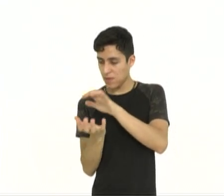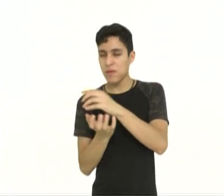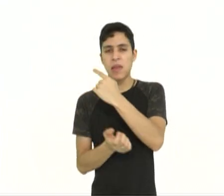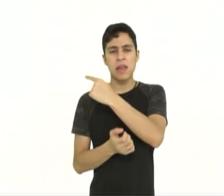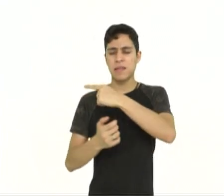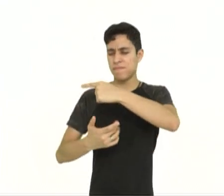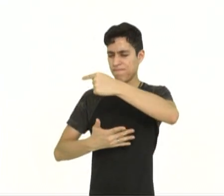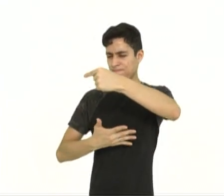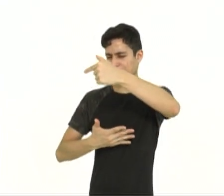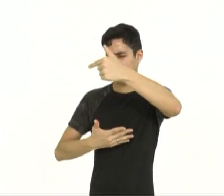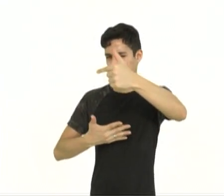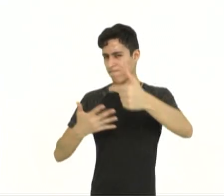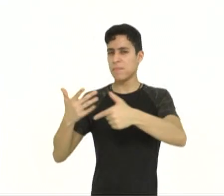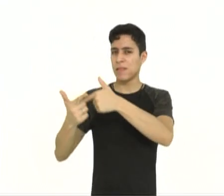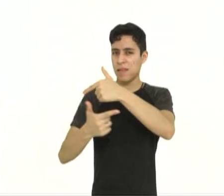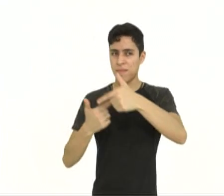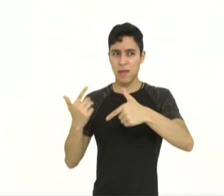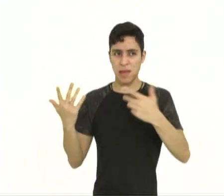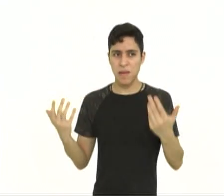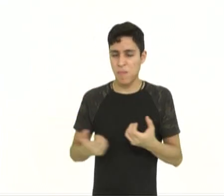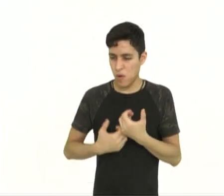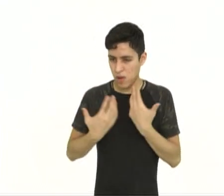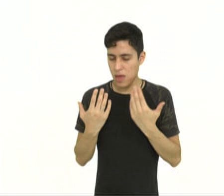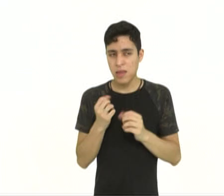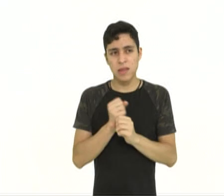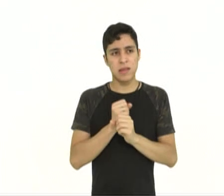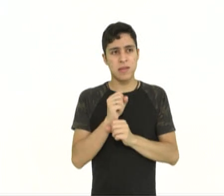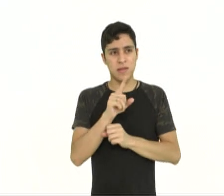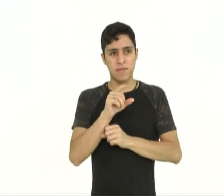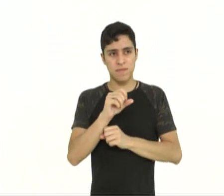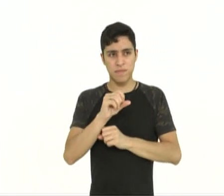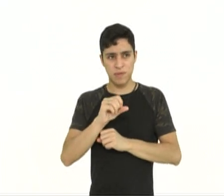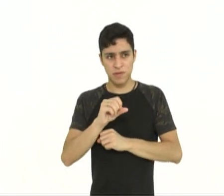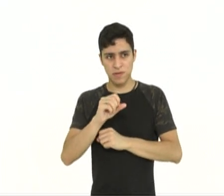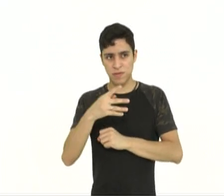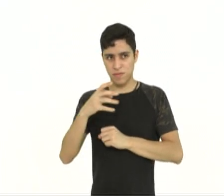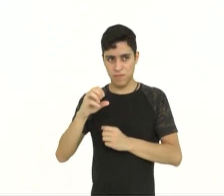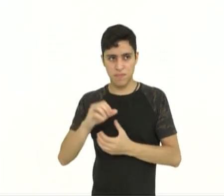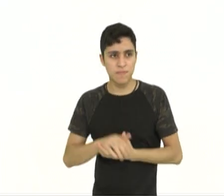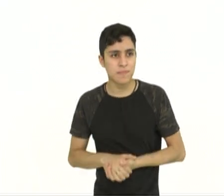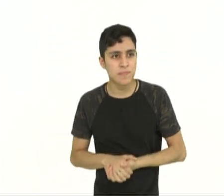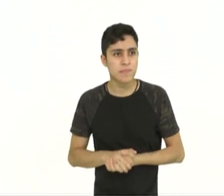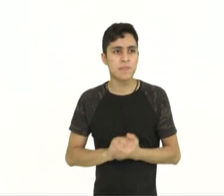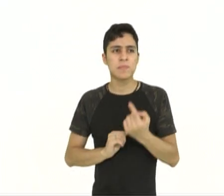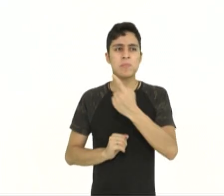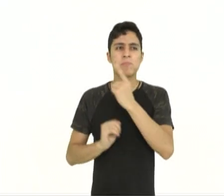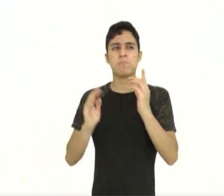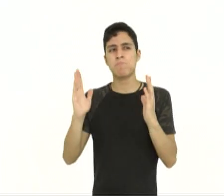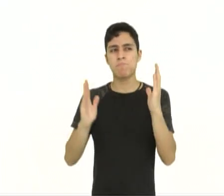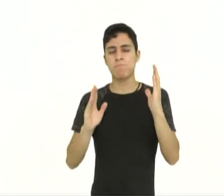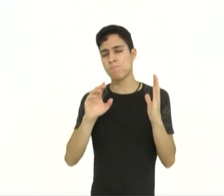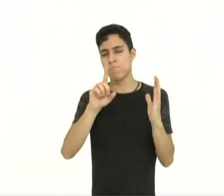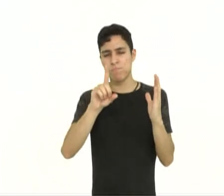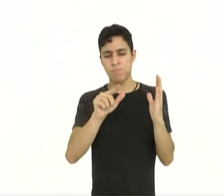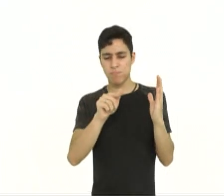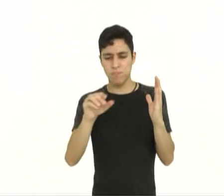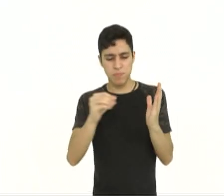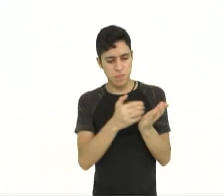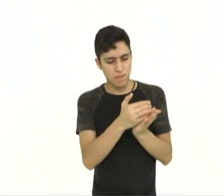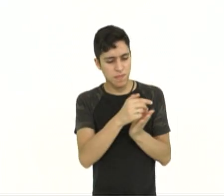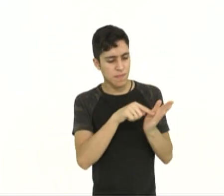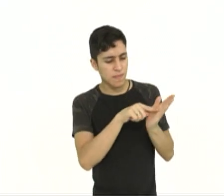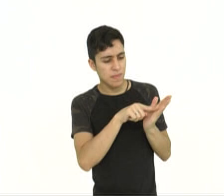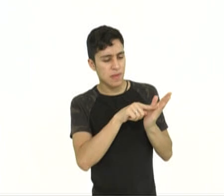poeta. Na década de 60, ele inicia sua pesquisa no campo da arte conceitual e, a partir de 1970, desenvolve pesquisa em